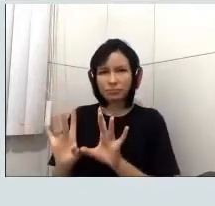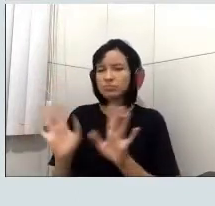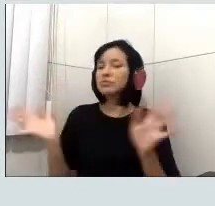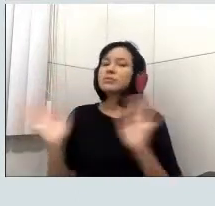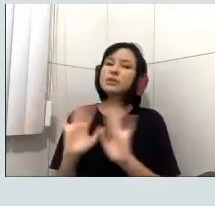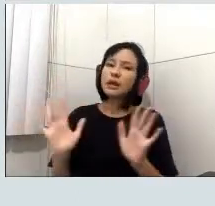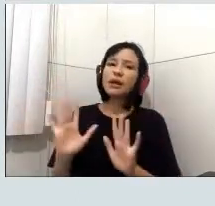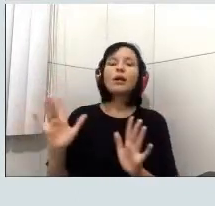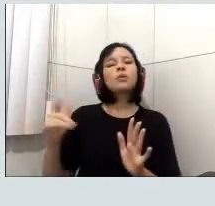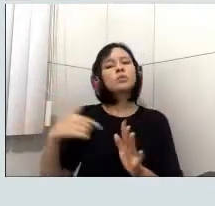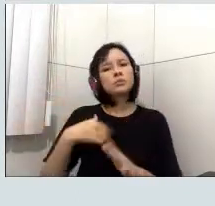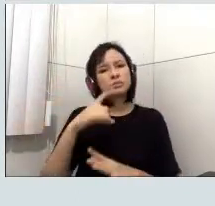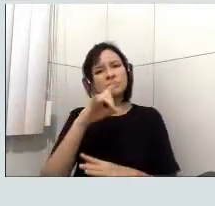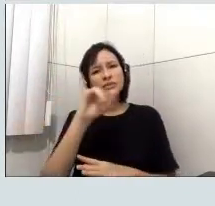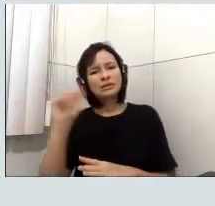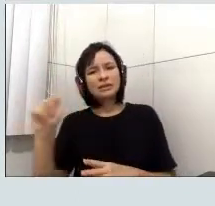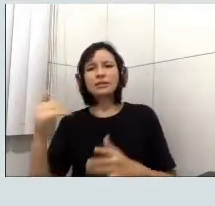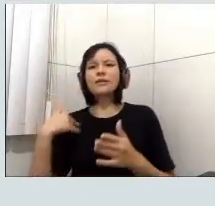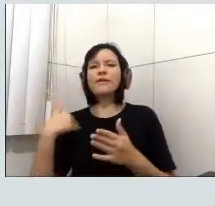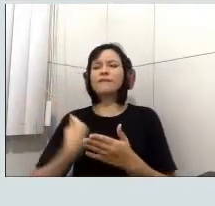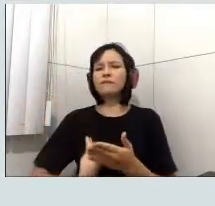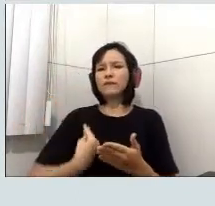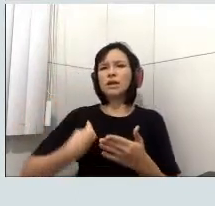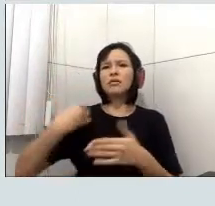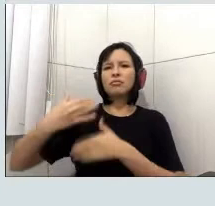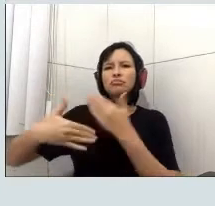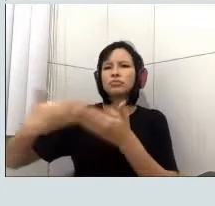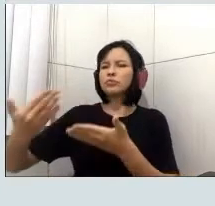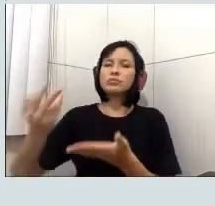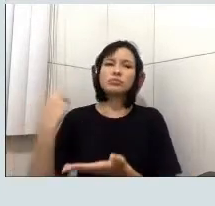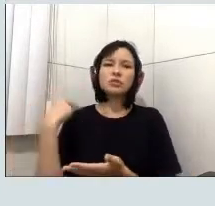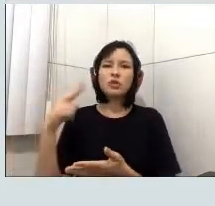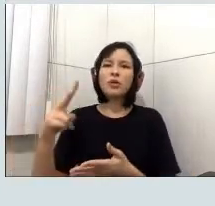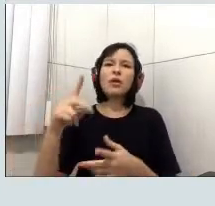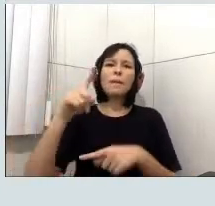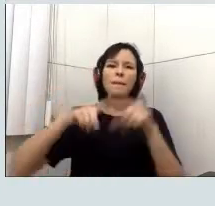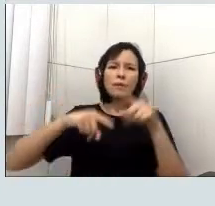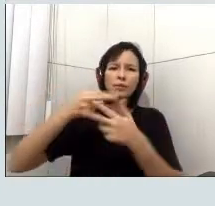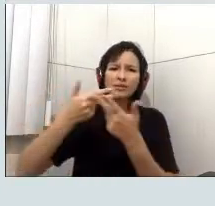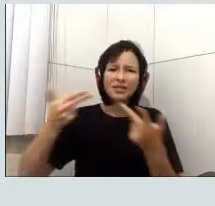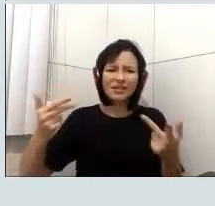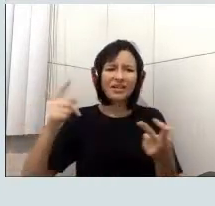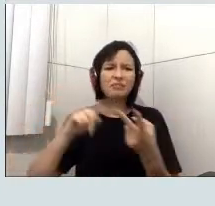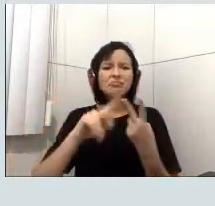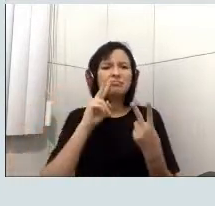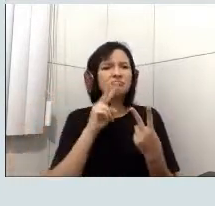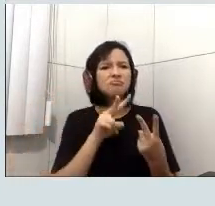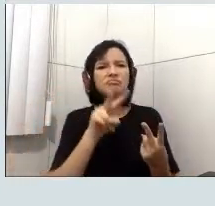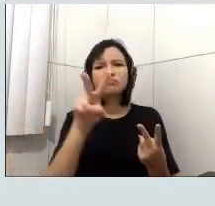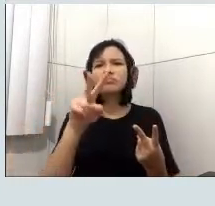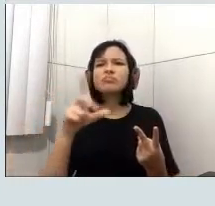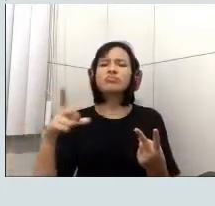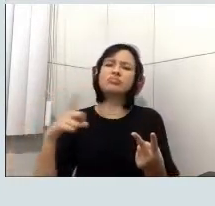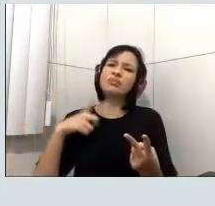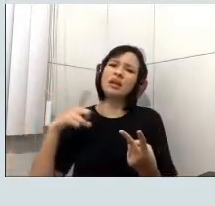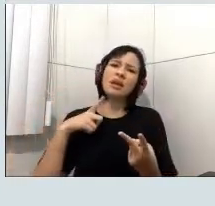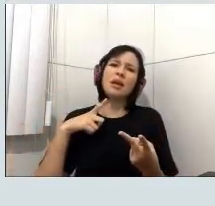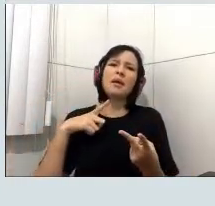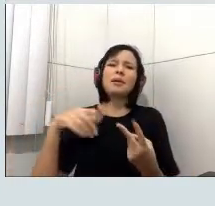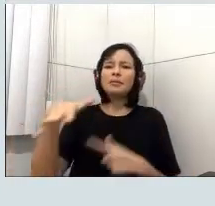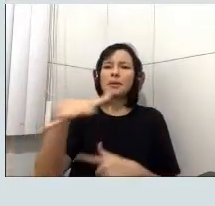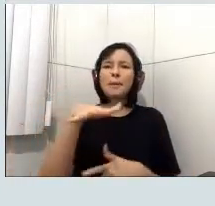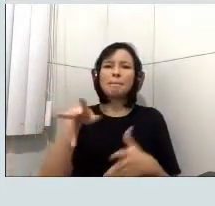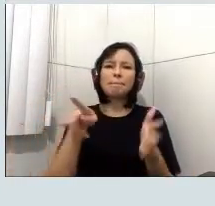dia, presente nas figuras, nos objetos, tudo tem um meio